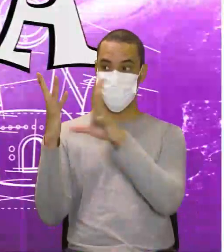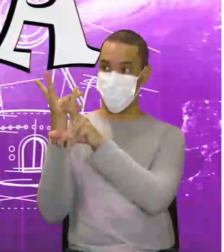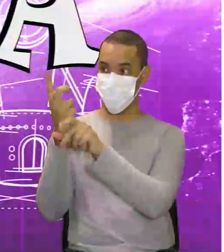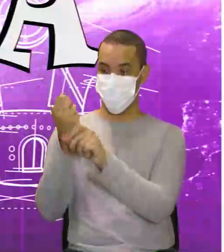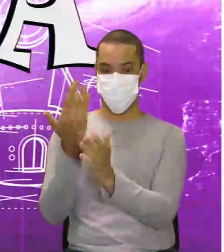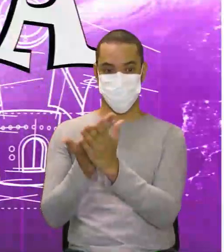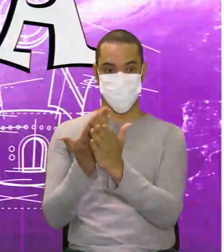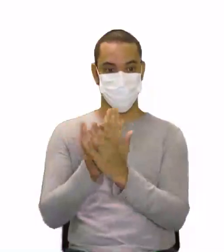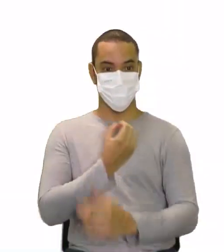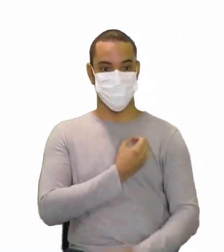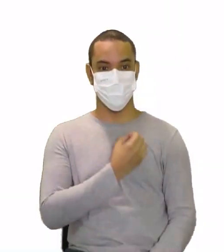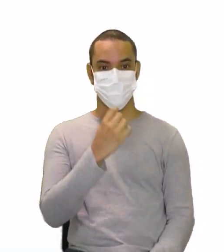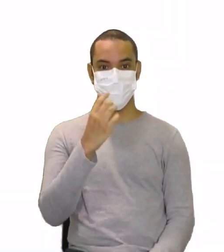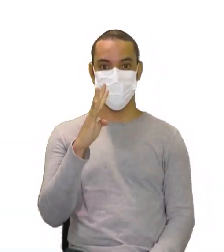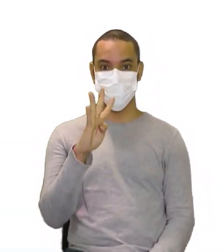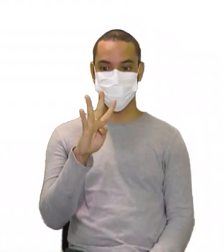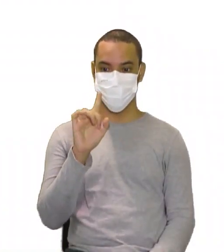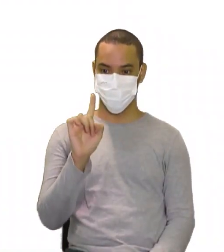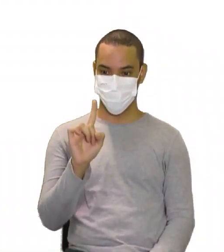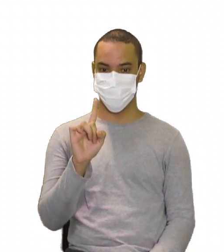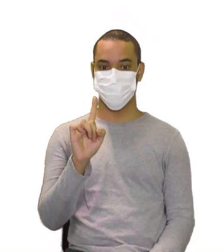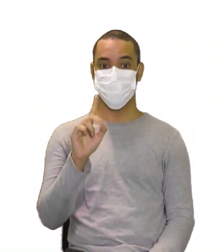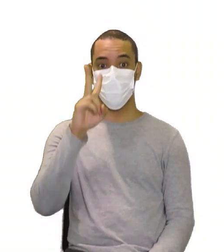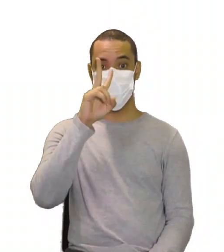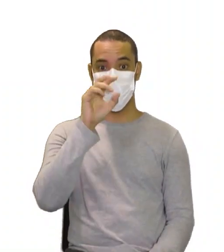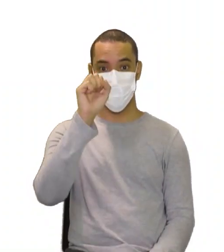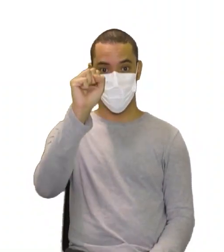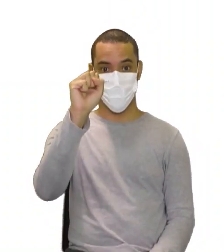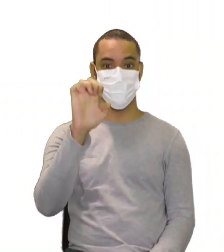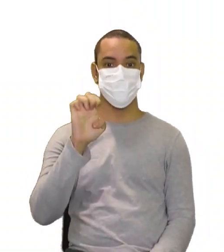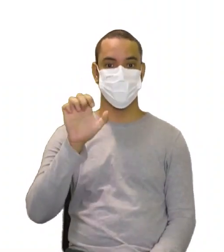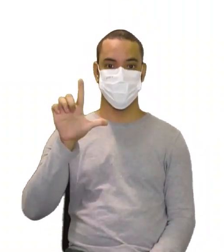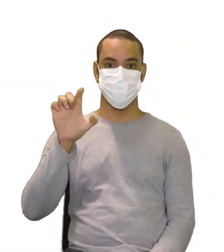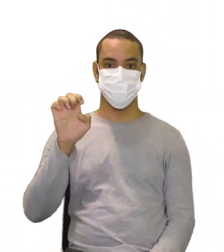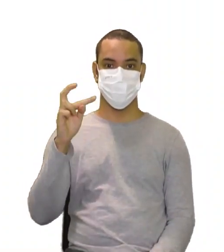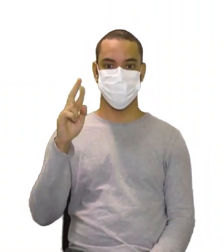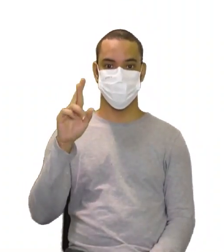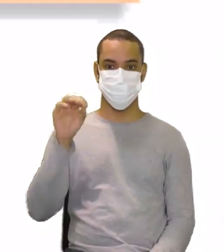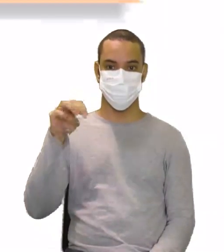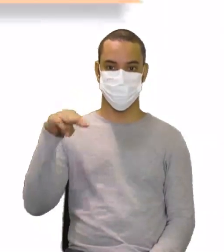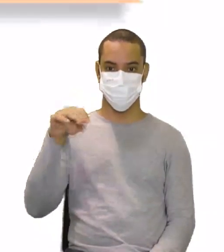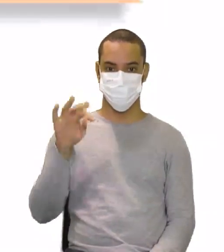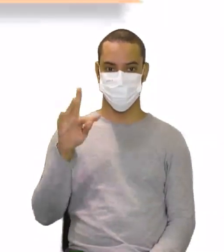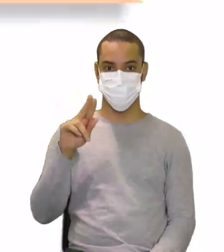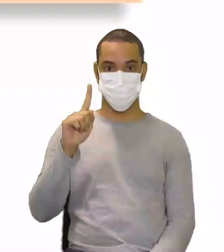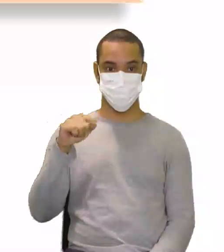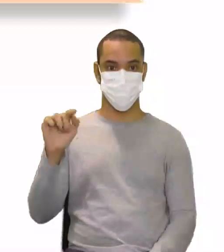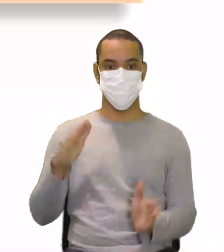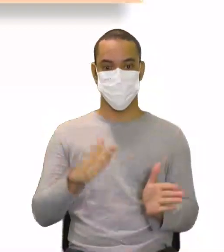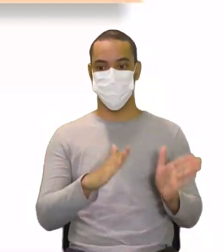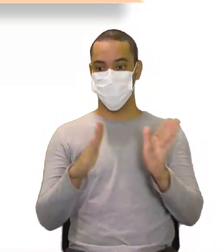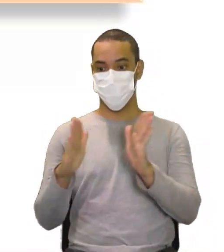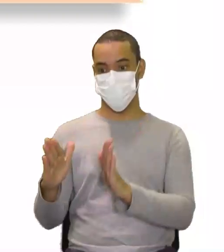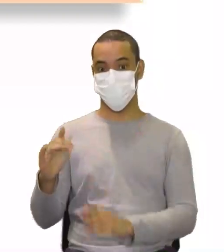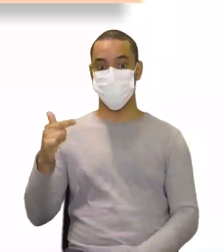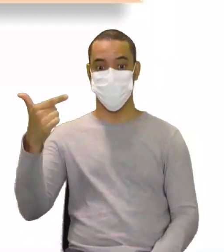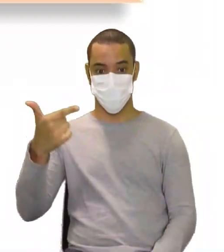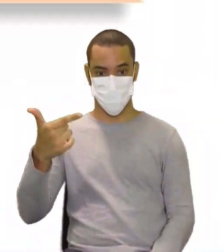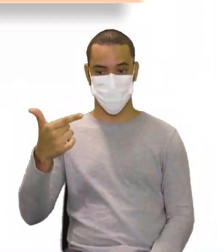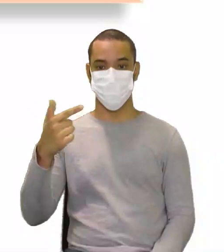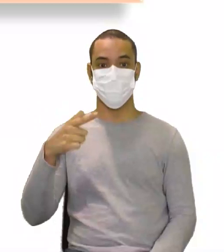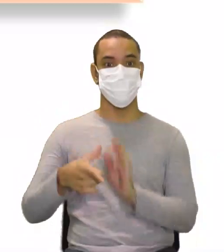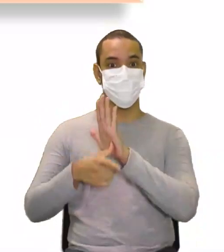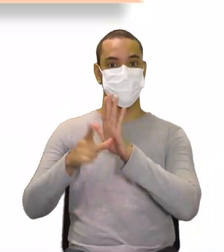aula 41, Força Eletromotriz, parte 2. Bom, falamos